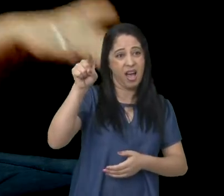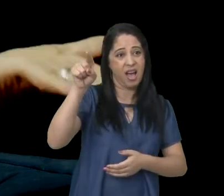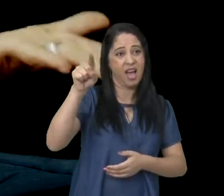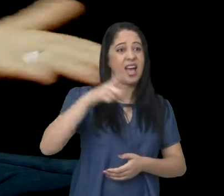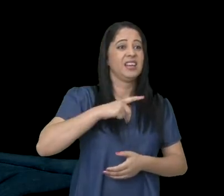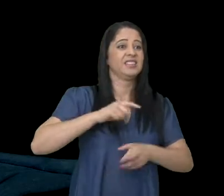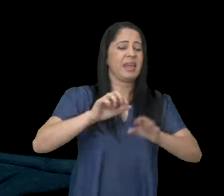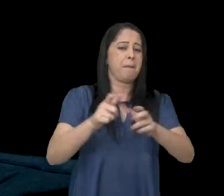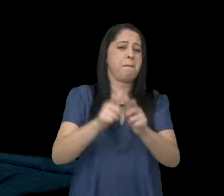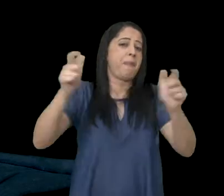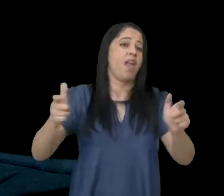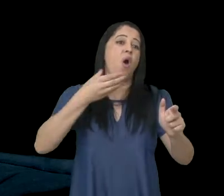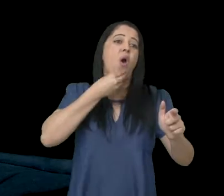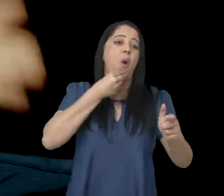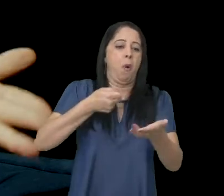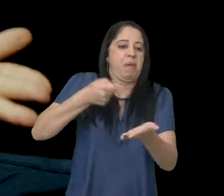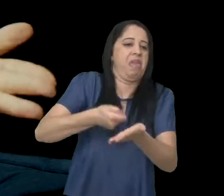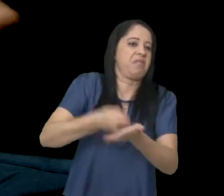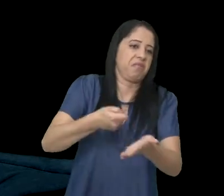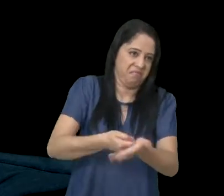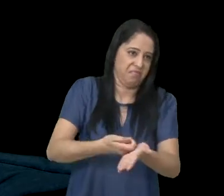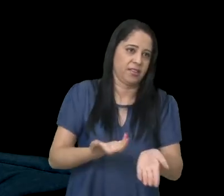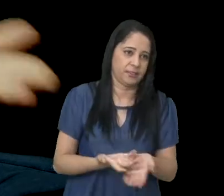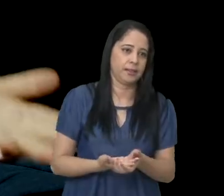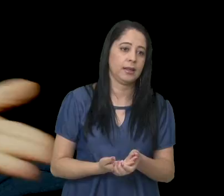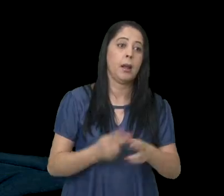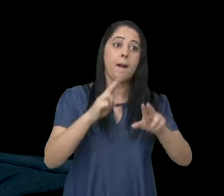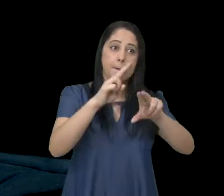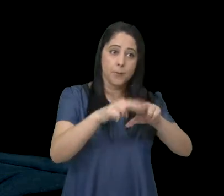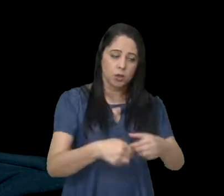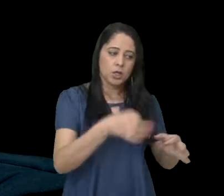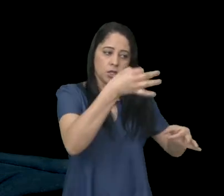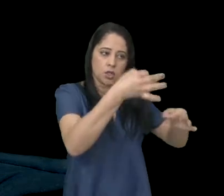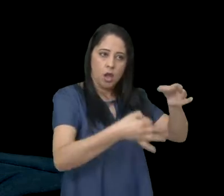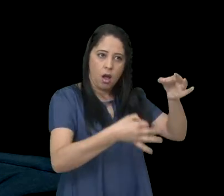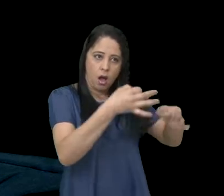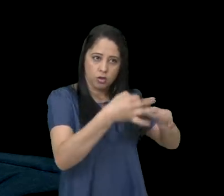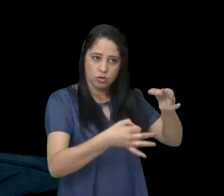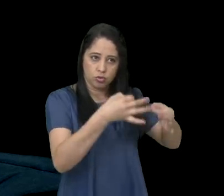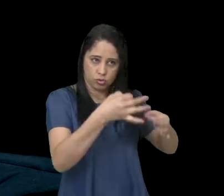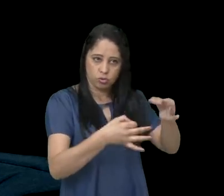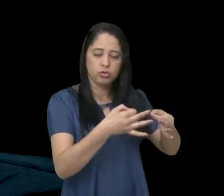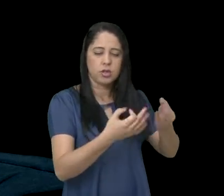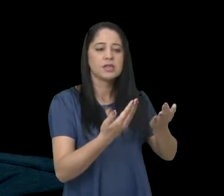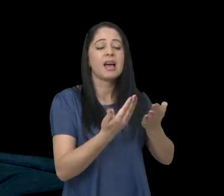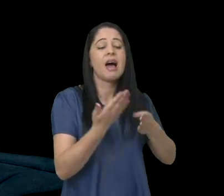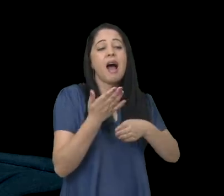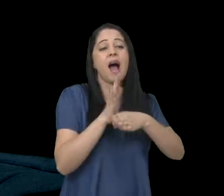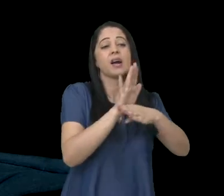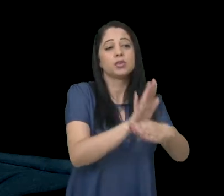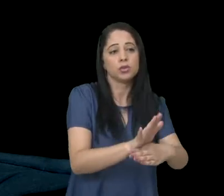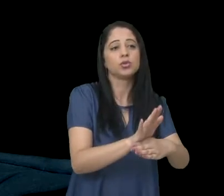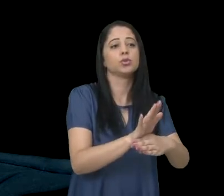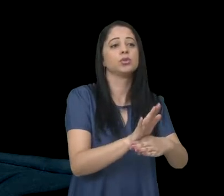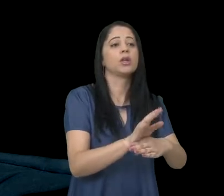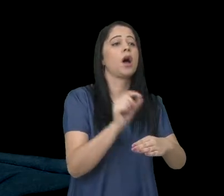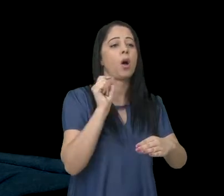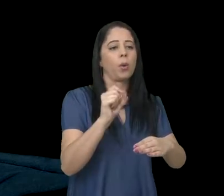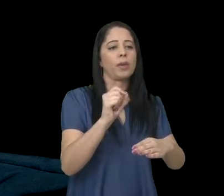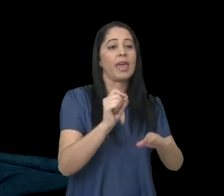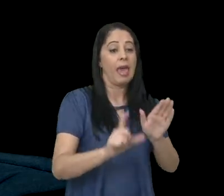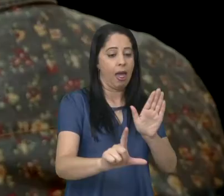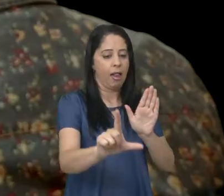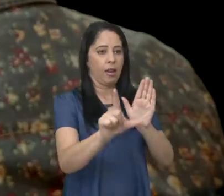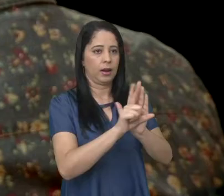então é muito difícil. Por isso o Judiciário tem ajudado muito quando define a obrigatoriedade do fundo